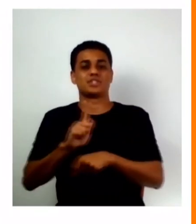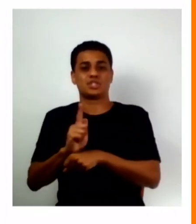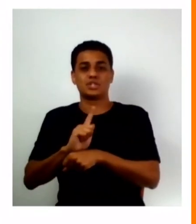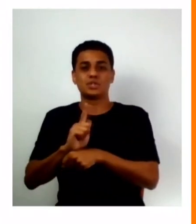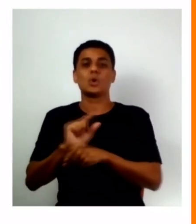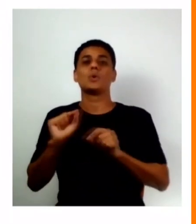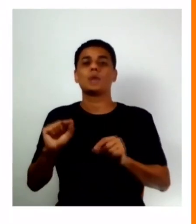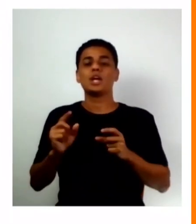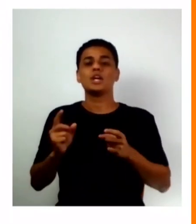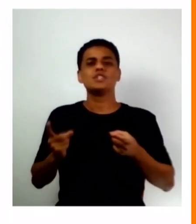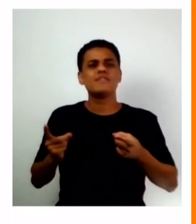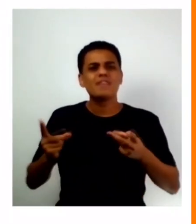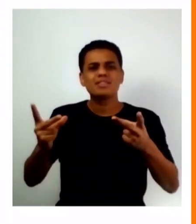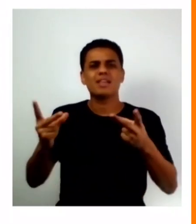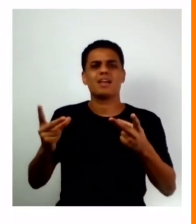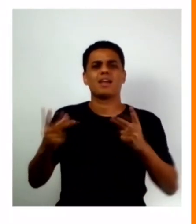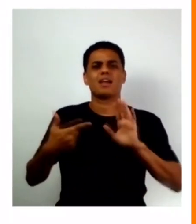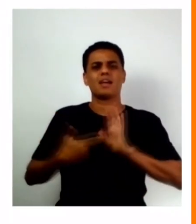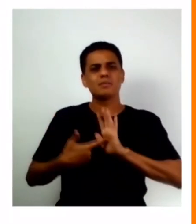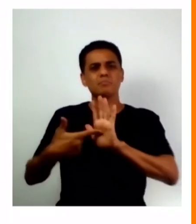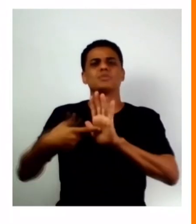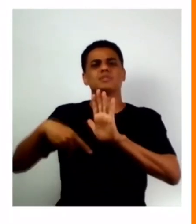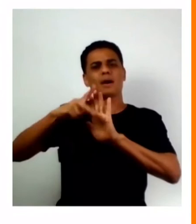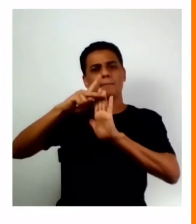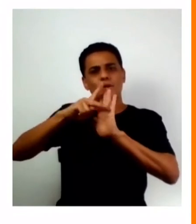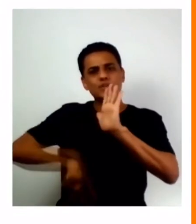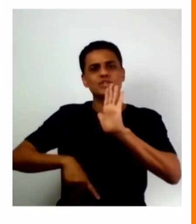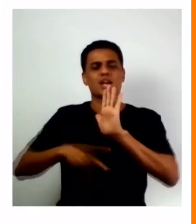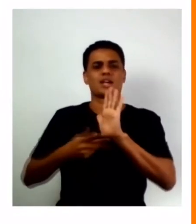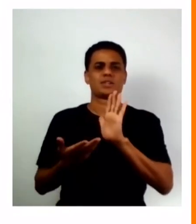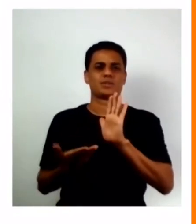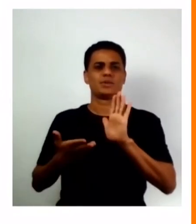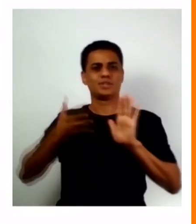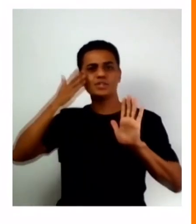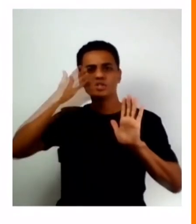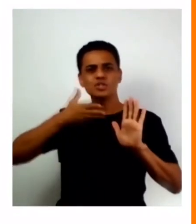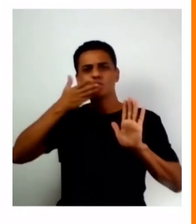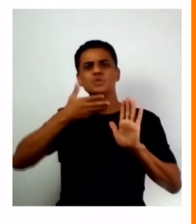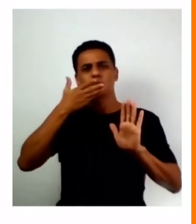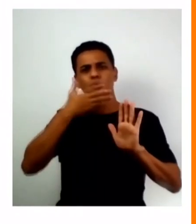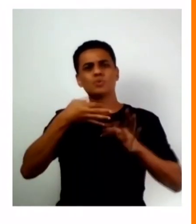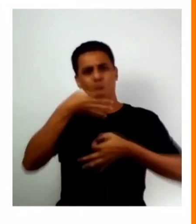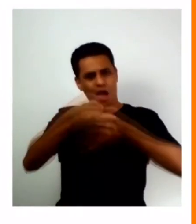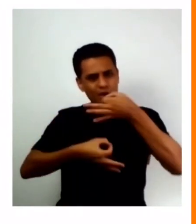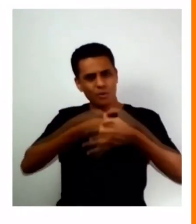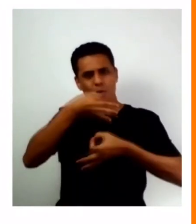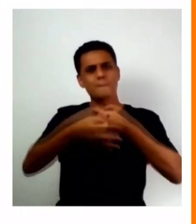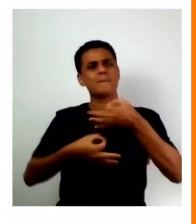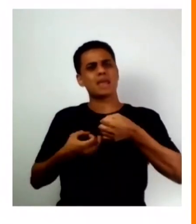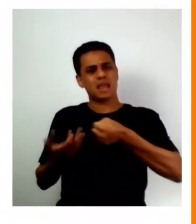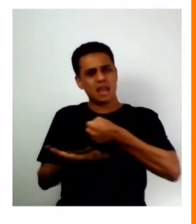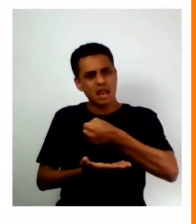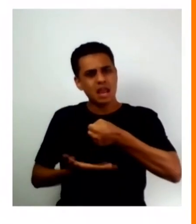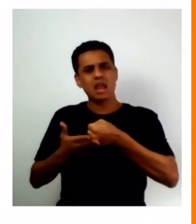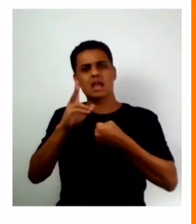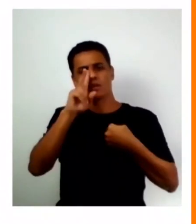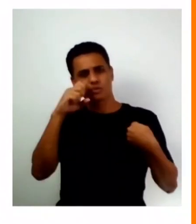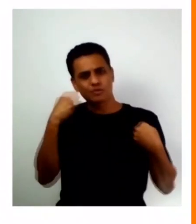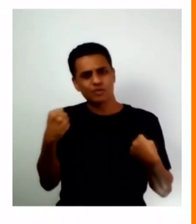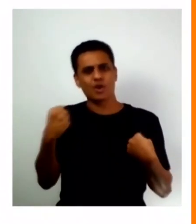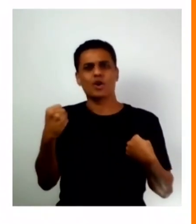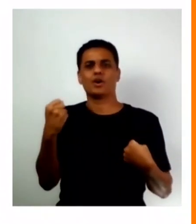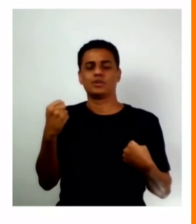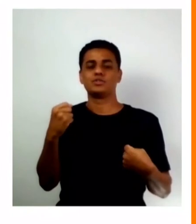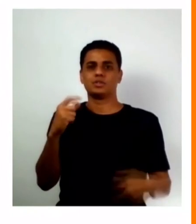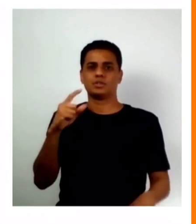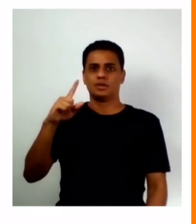este projeto com um discurso sólido no marco de um patrocinio, que é difícil, sim,